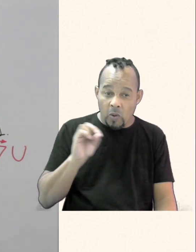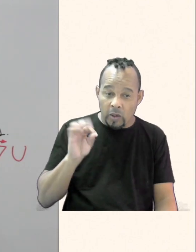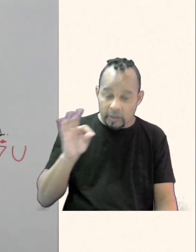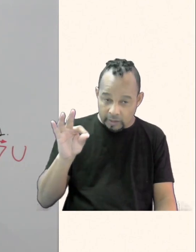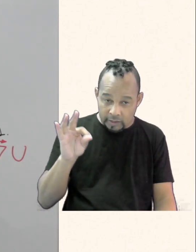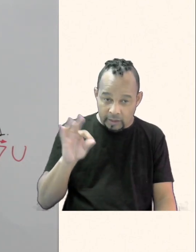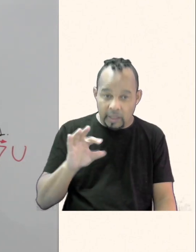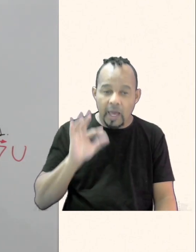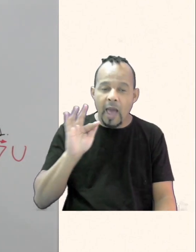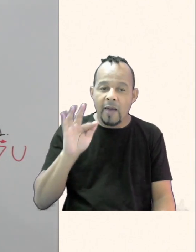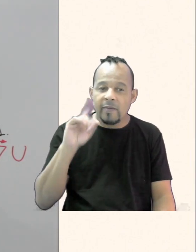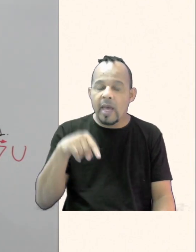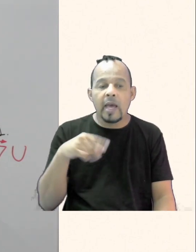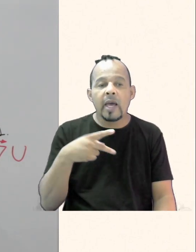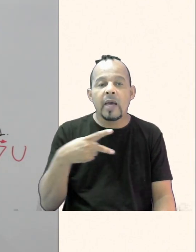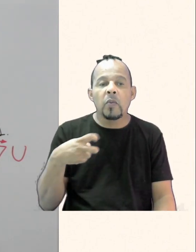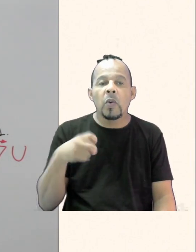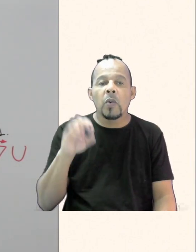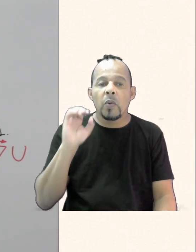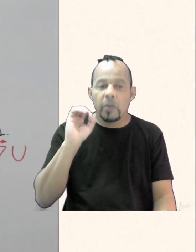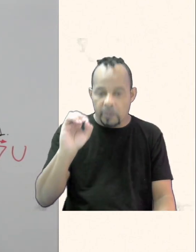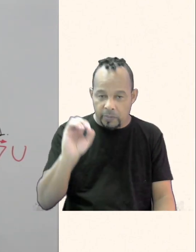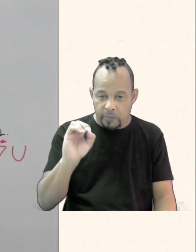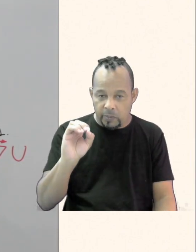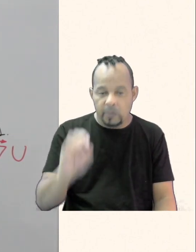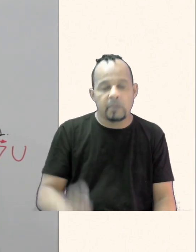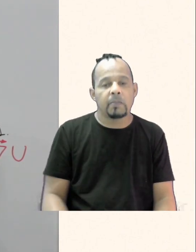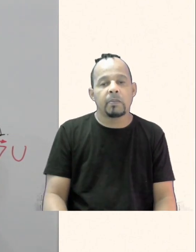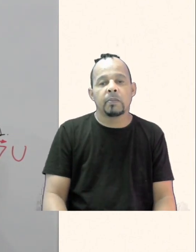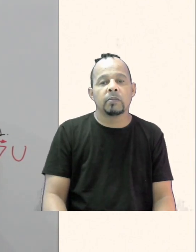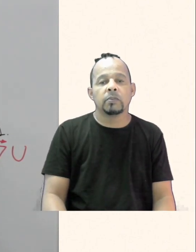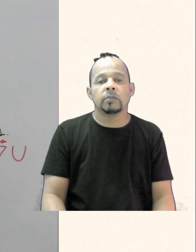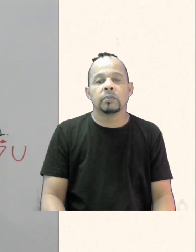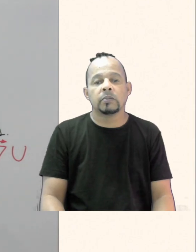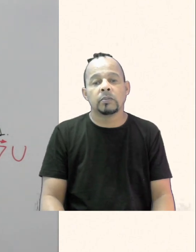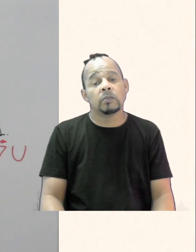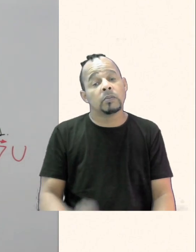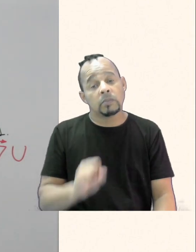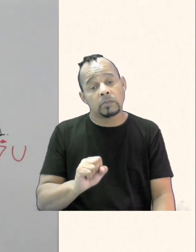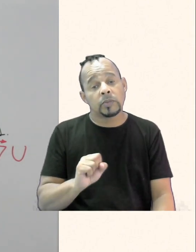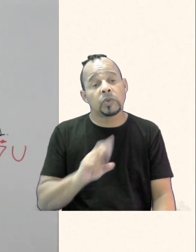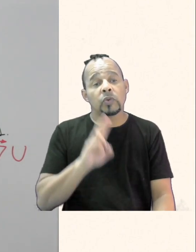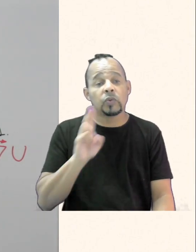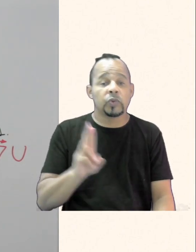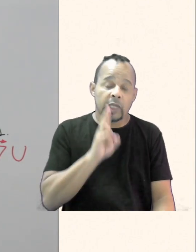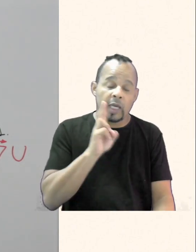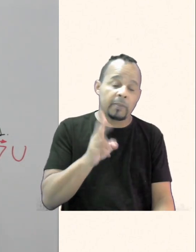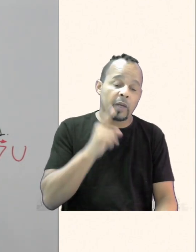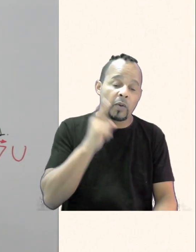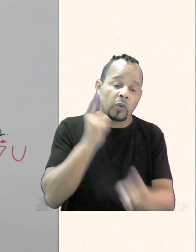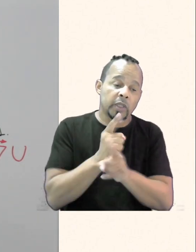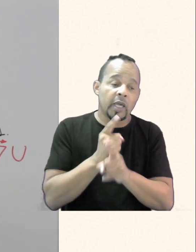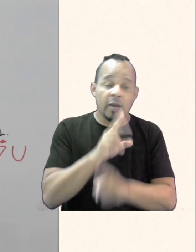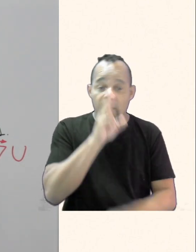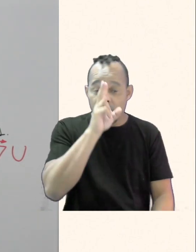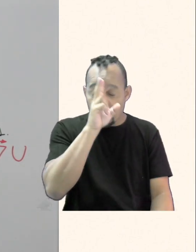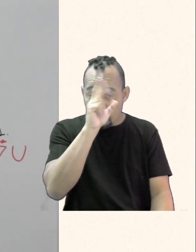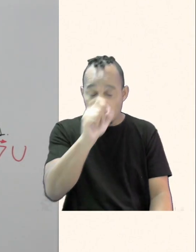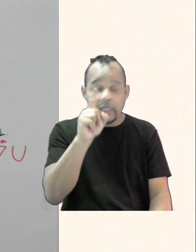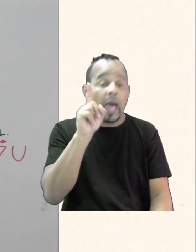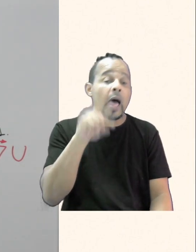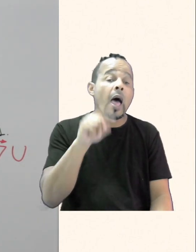ou hot F é nulo, beleza? Então, nós podemos usar isso para ver se a força